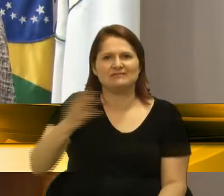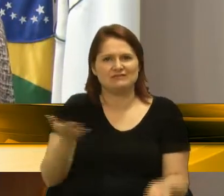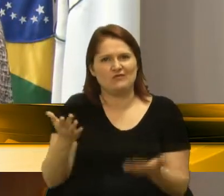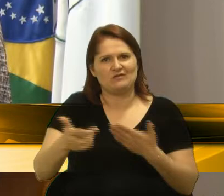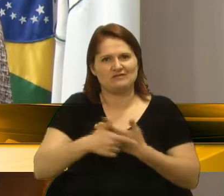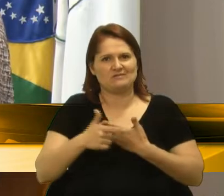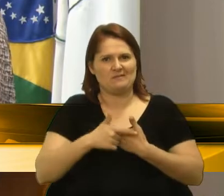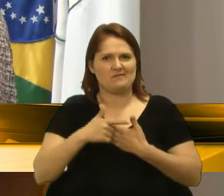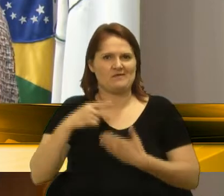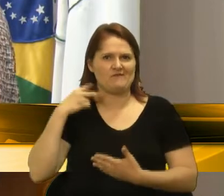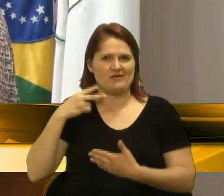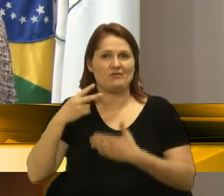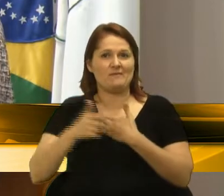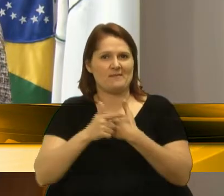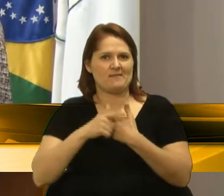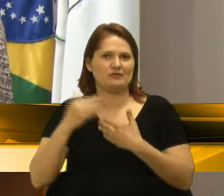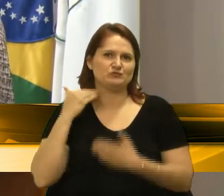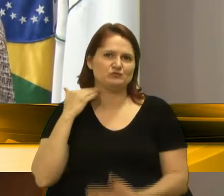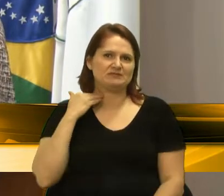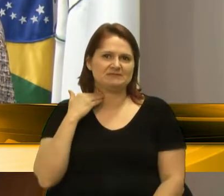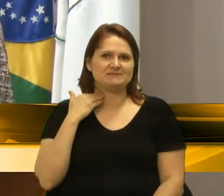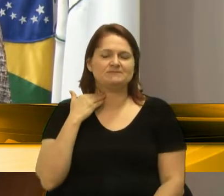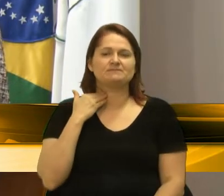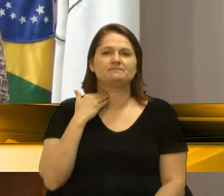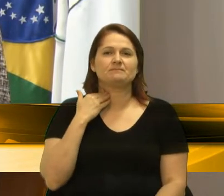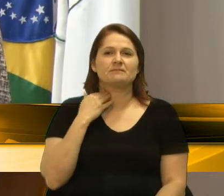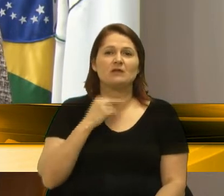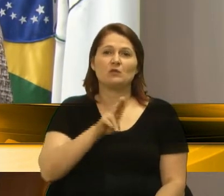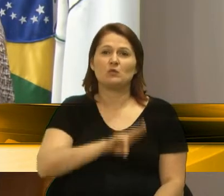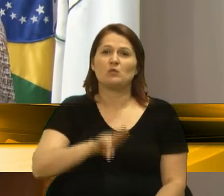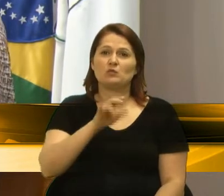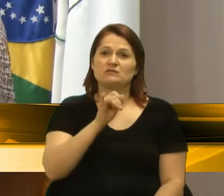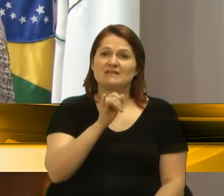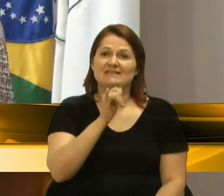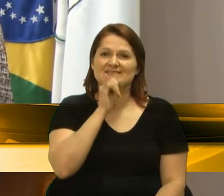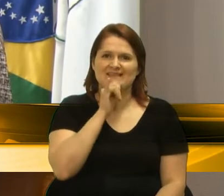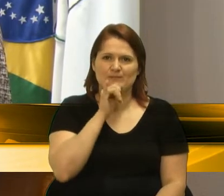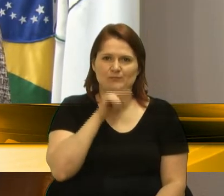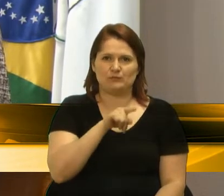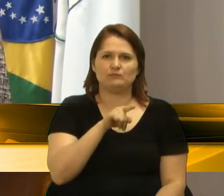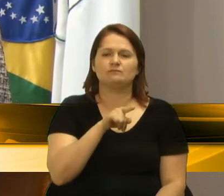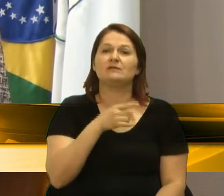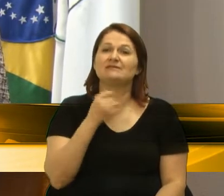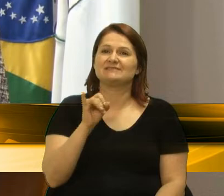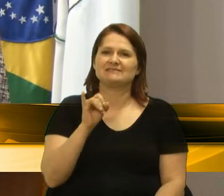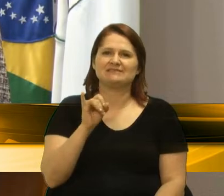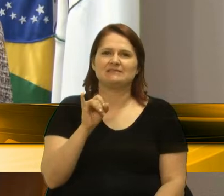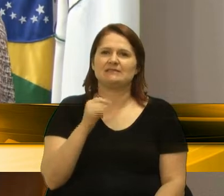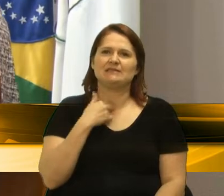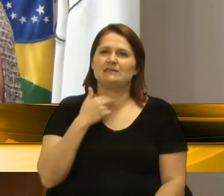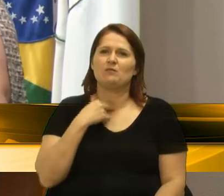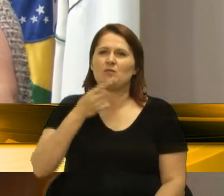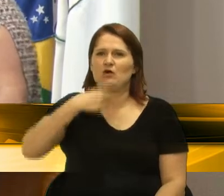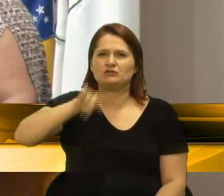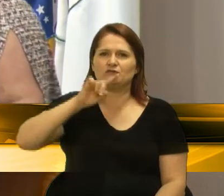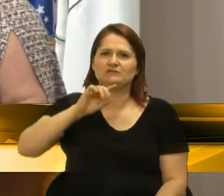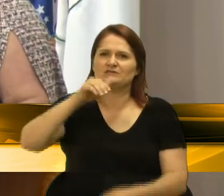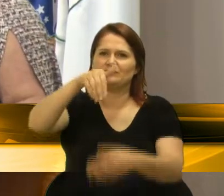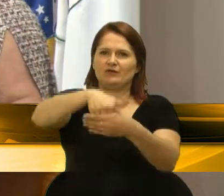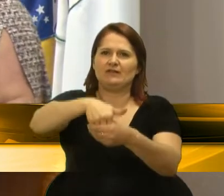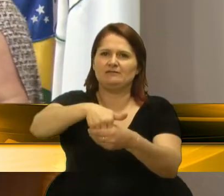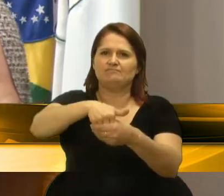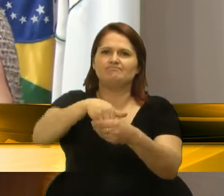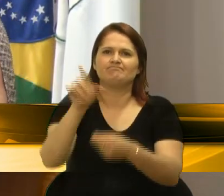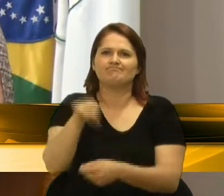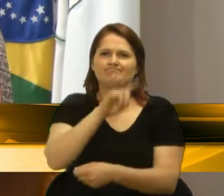usando um exemplo do que foi feito, possibilidade de nulidade da decisão. Imaginem vocês chegando no